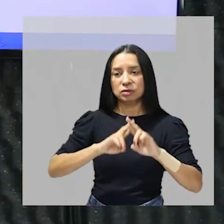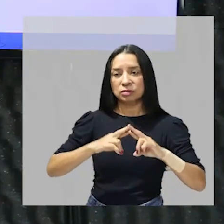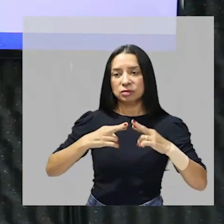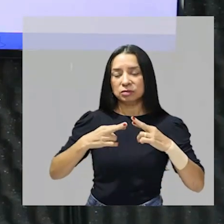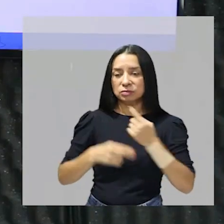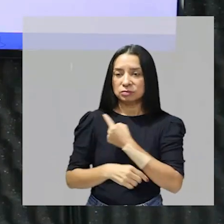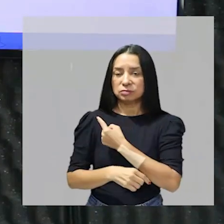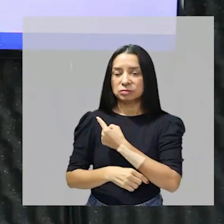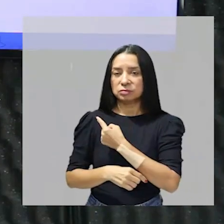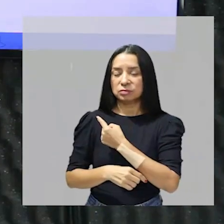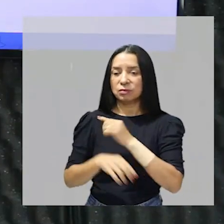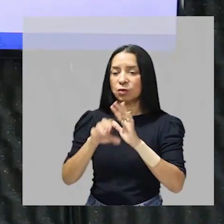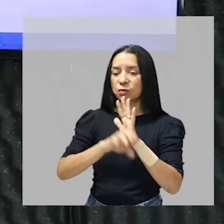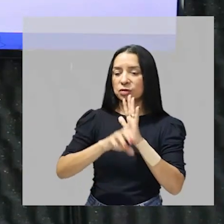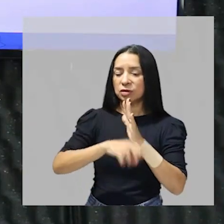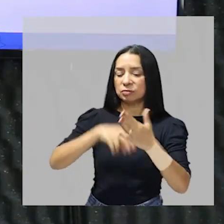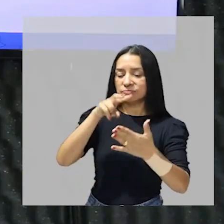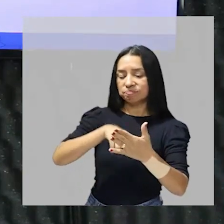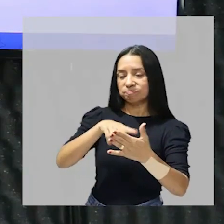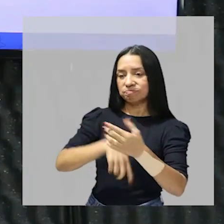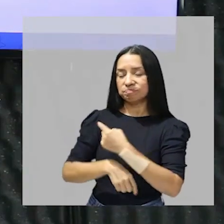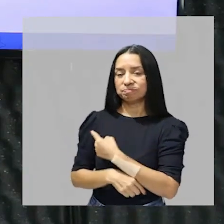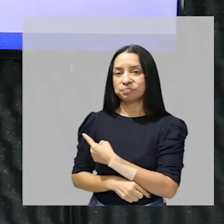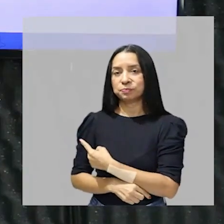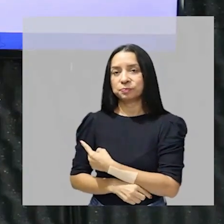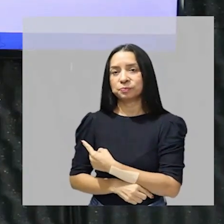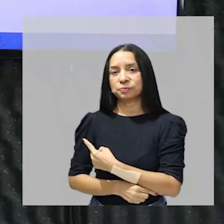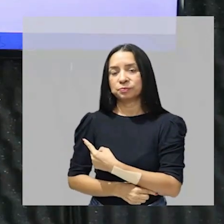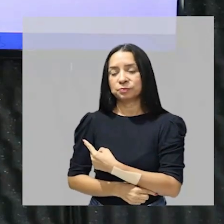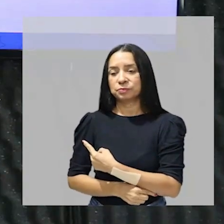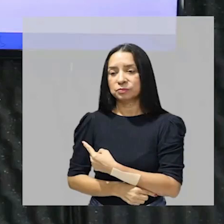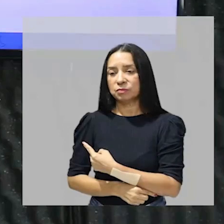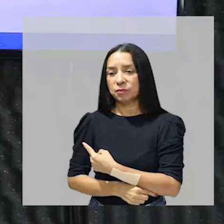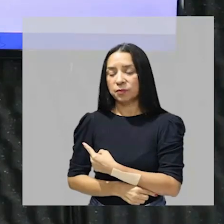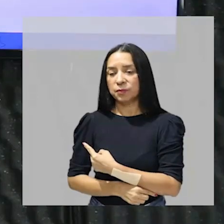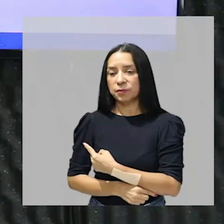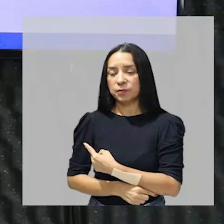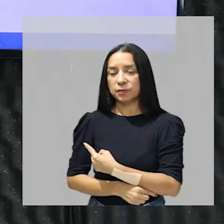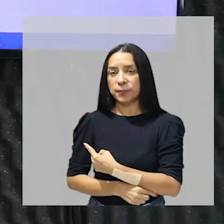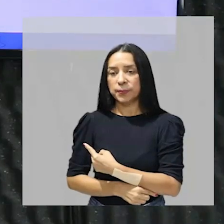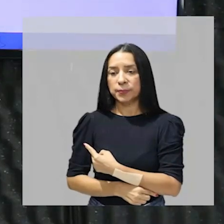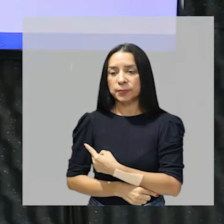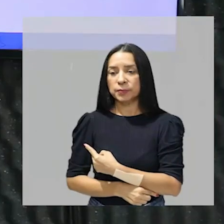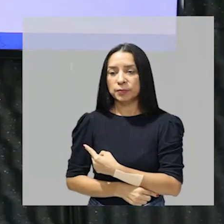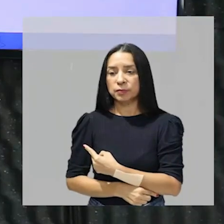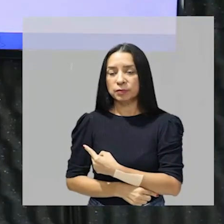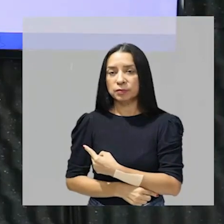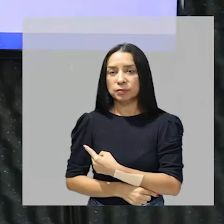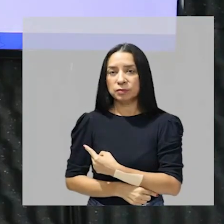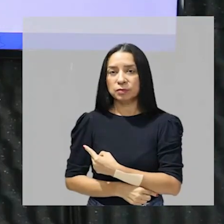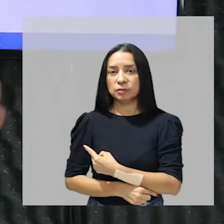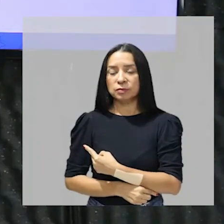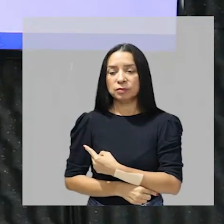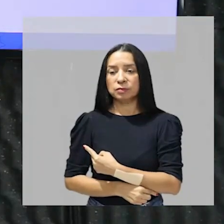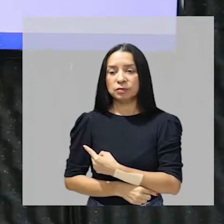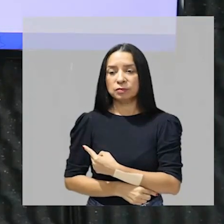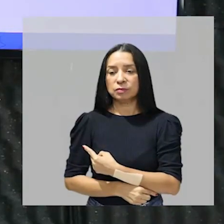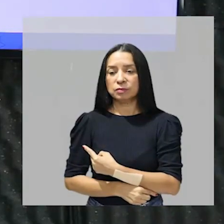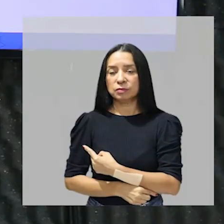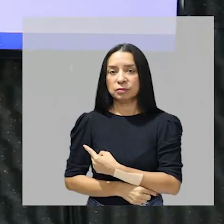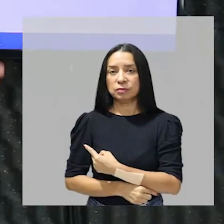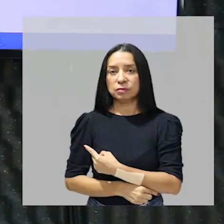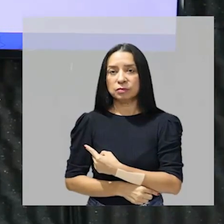Reúne modalidades nas quais o resultado da ação motora comparado é a qualidade do movimento seguindo padrões